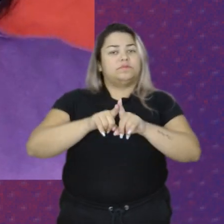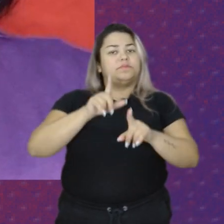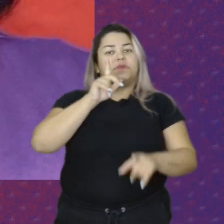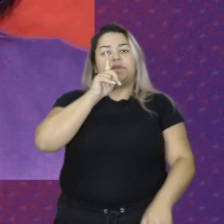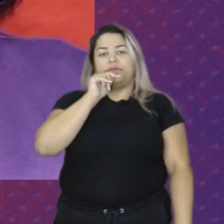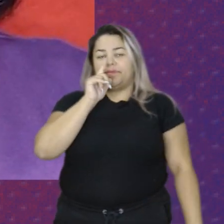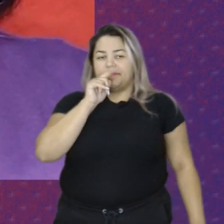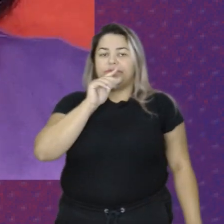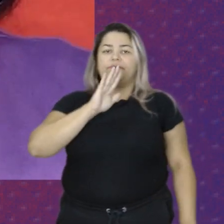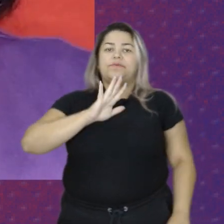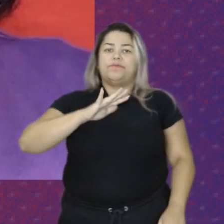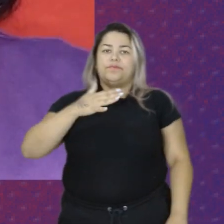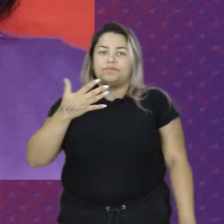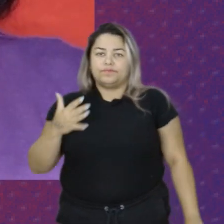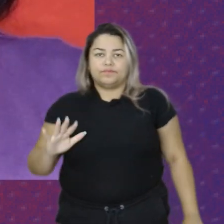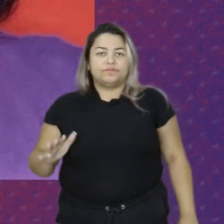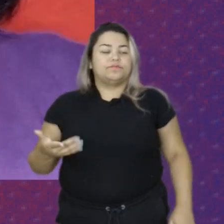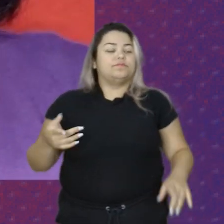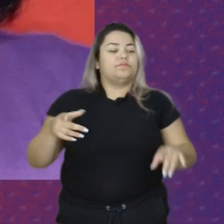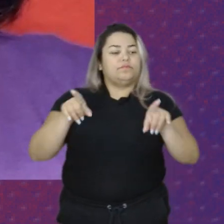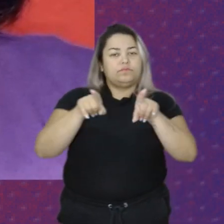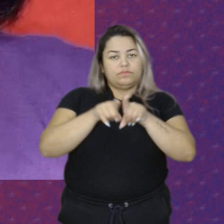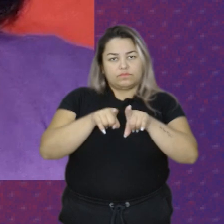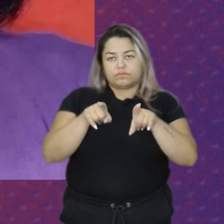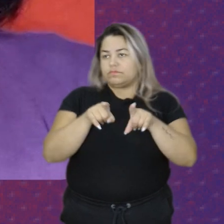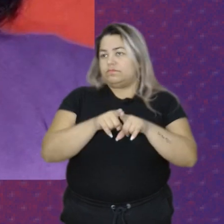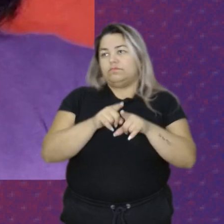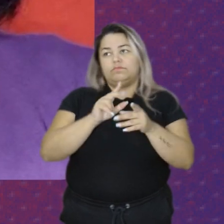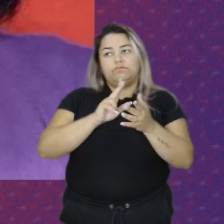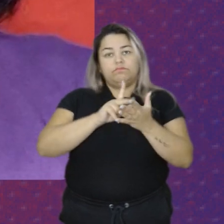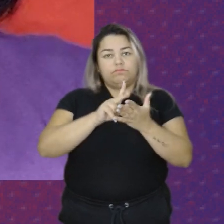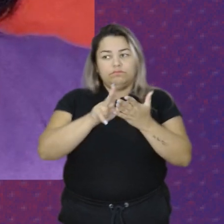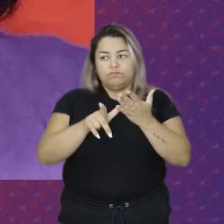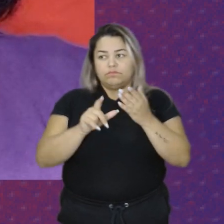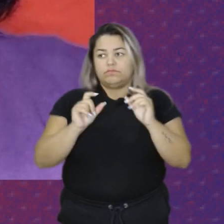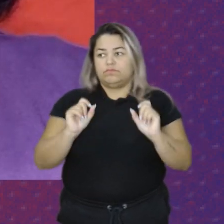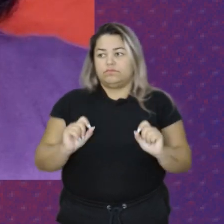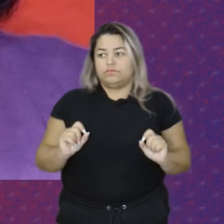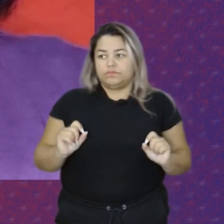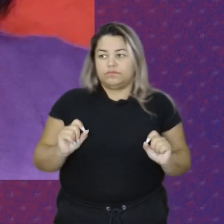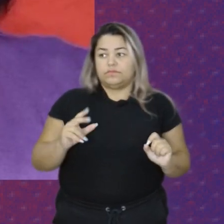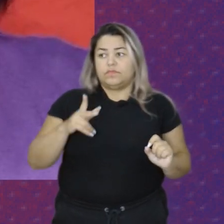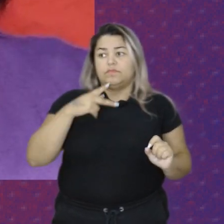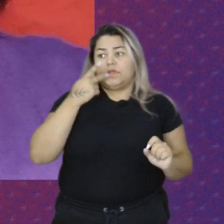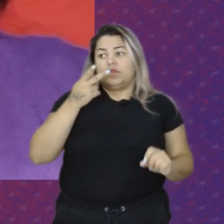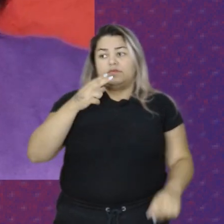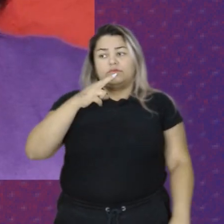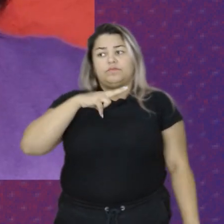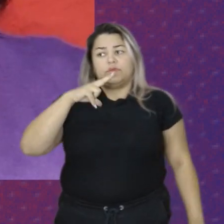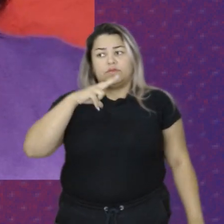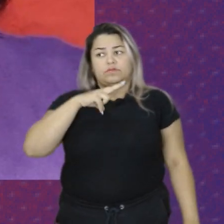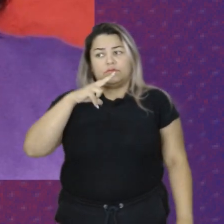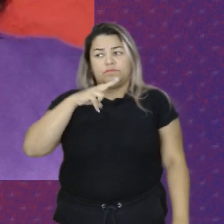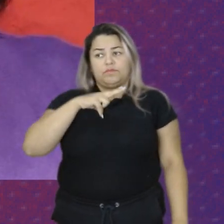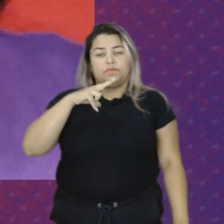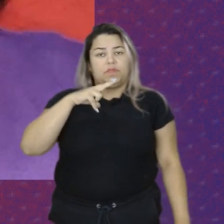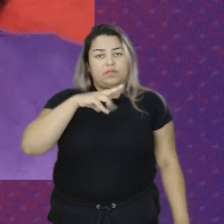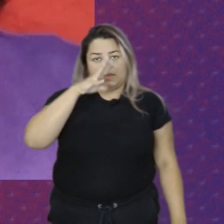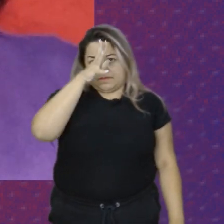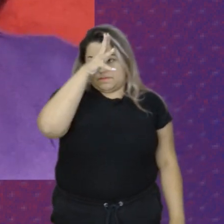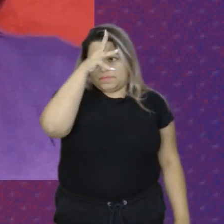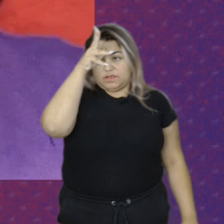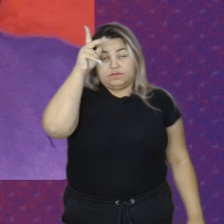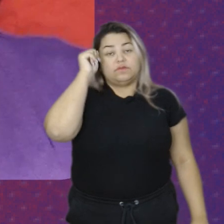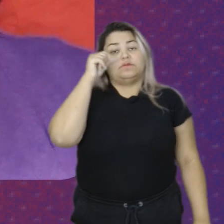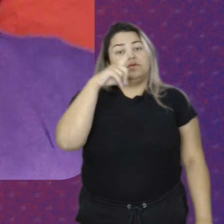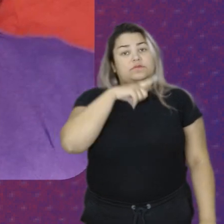rio e braço de rio, enfim. Então, falando particularmente aqui da Amazônia,